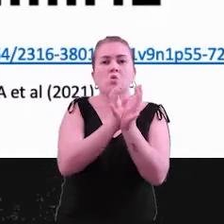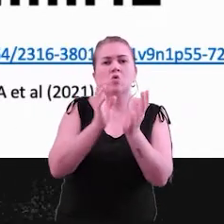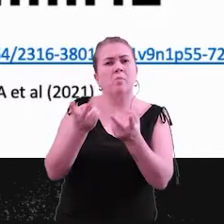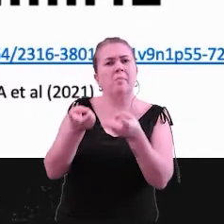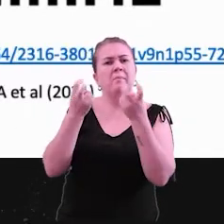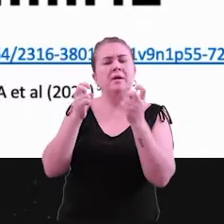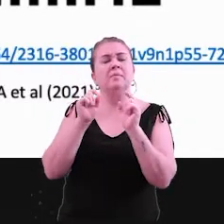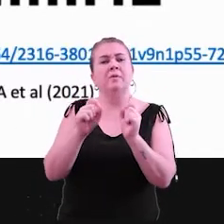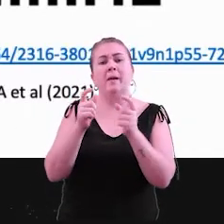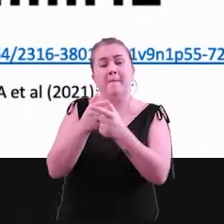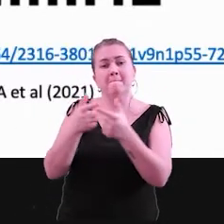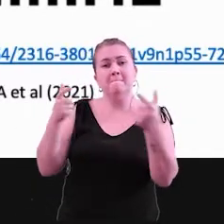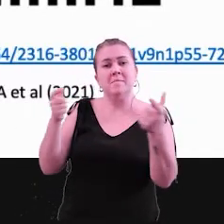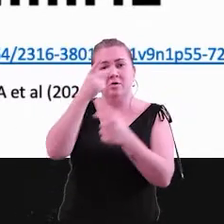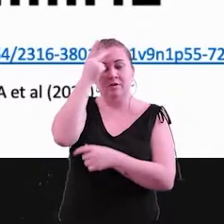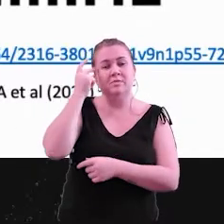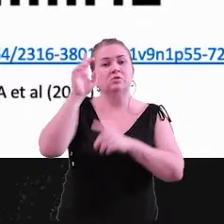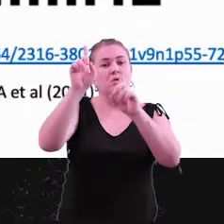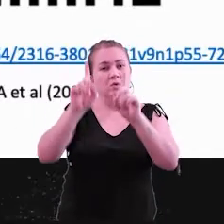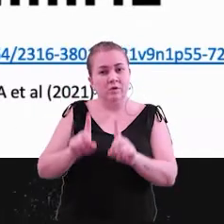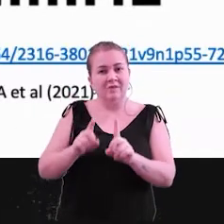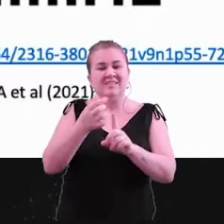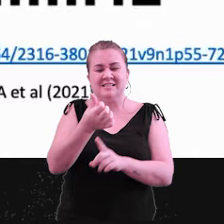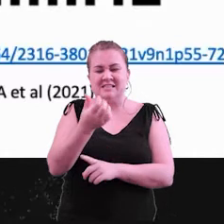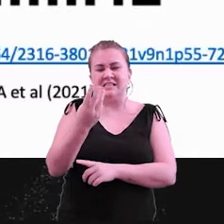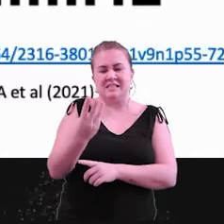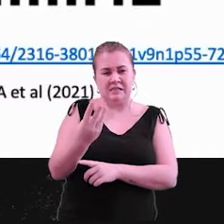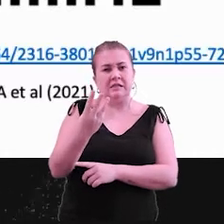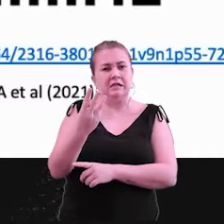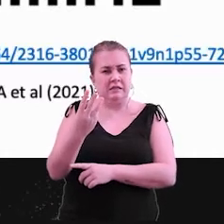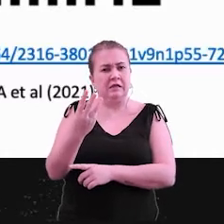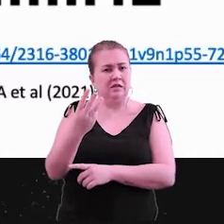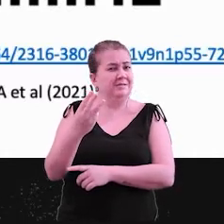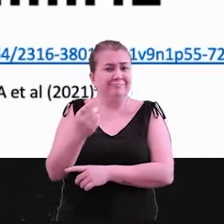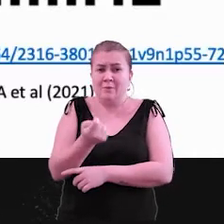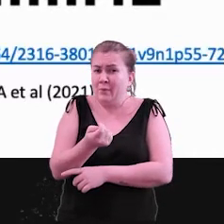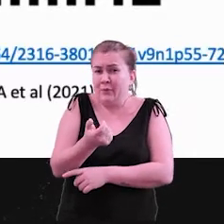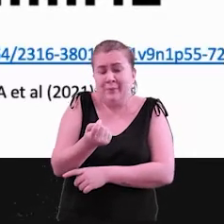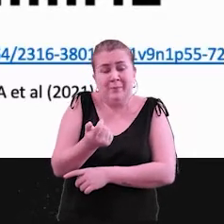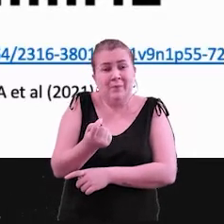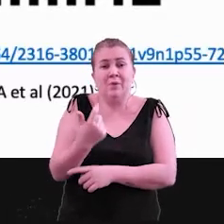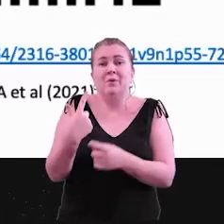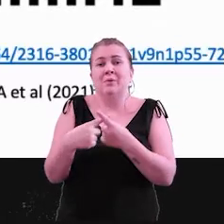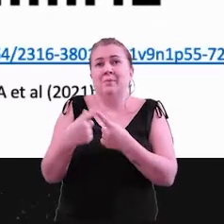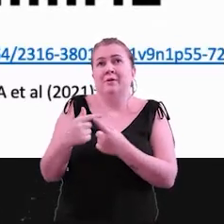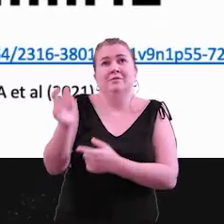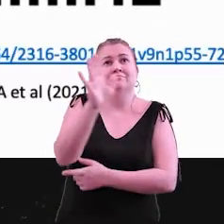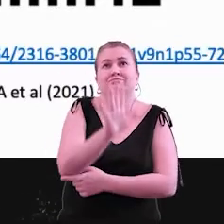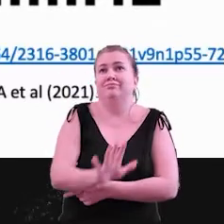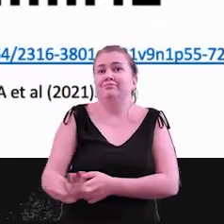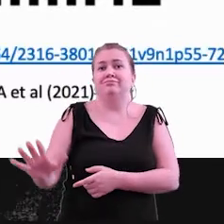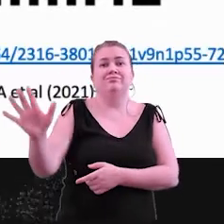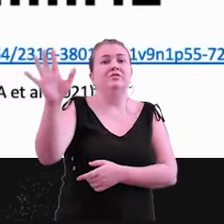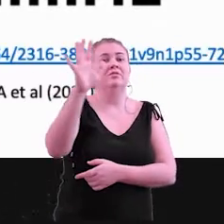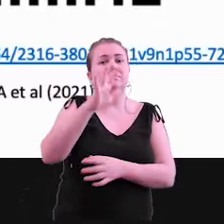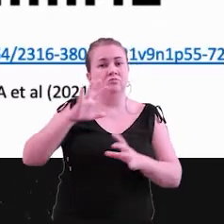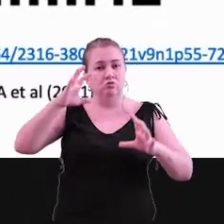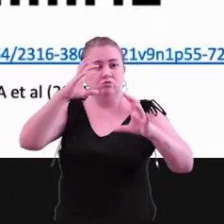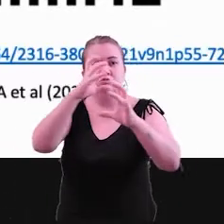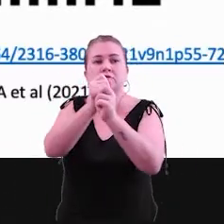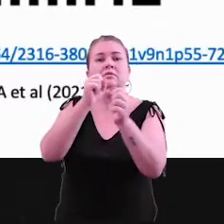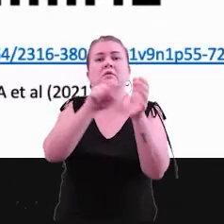ainda é muito pouco diante do universo total de questionários aplicados, mas a gente vê já